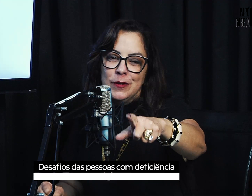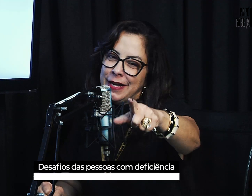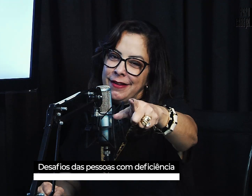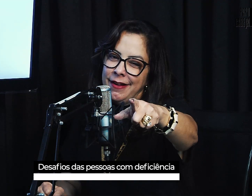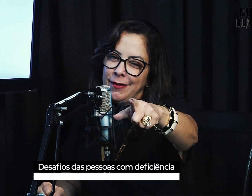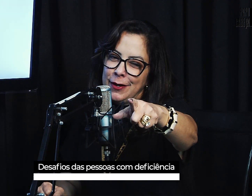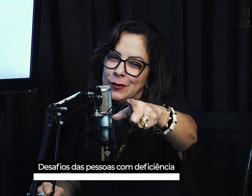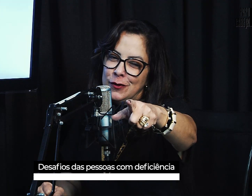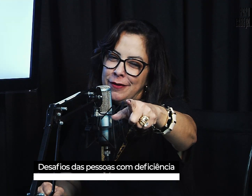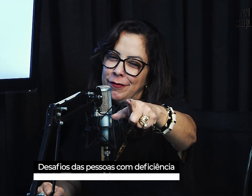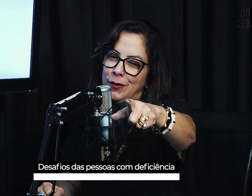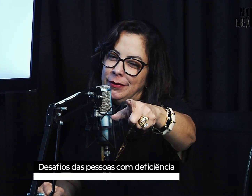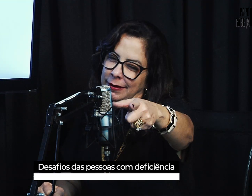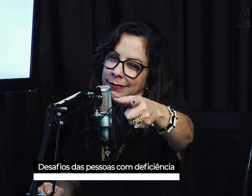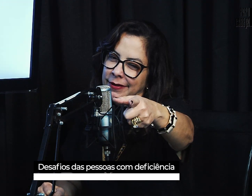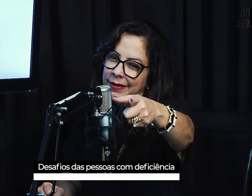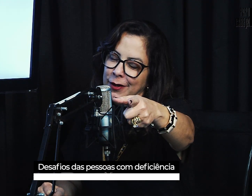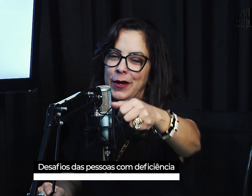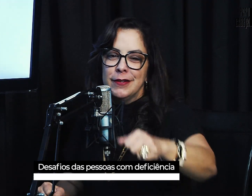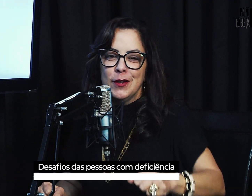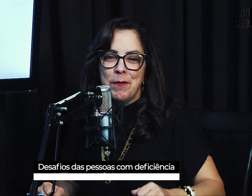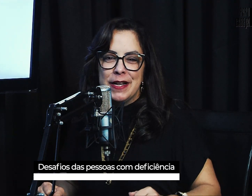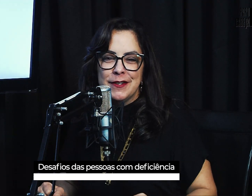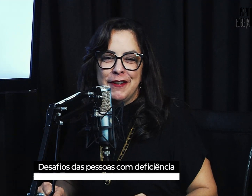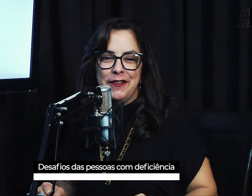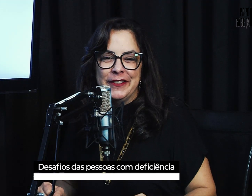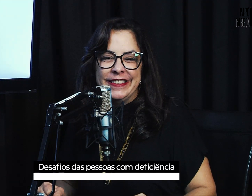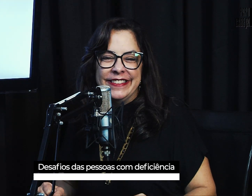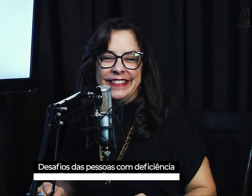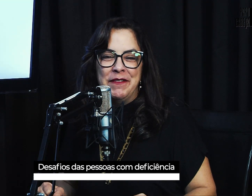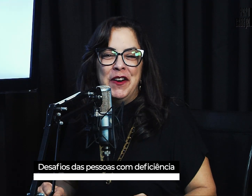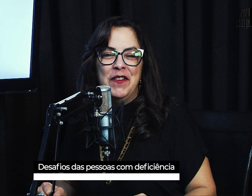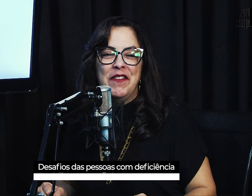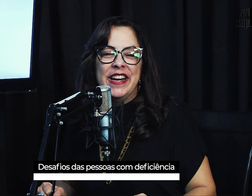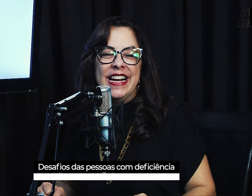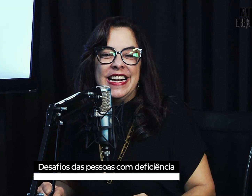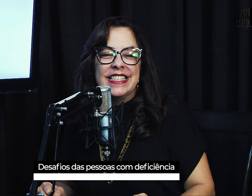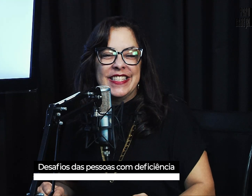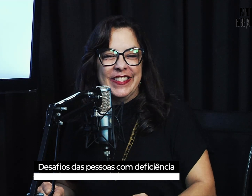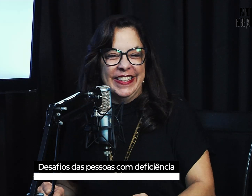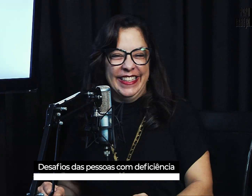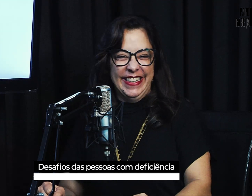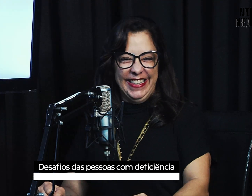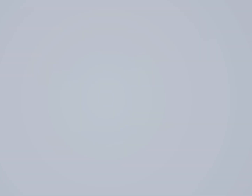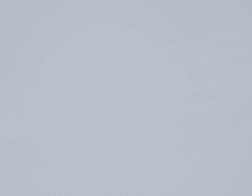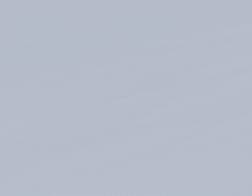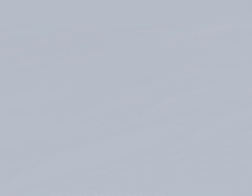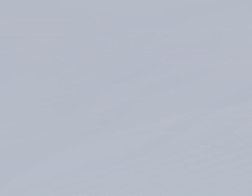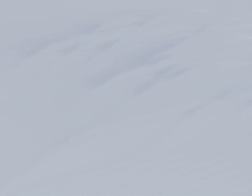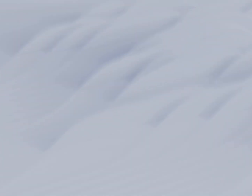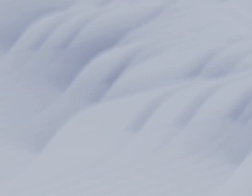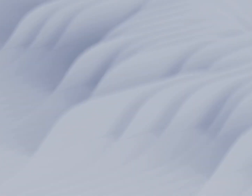abraço não sai daí não que a gente já volta e eu quero seu abraço na volta tá bom Um abraço